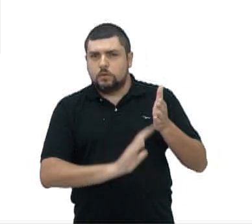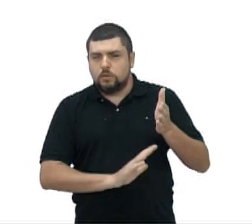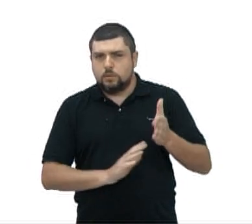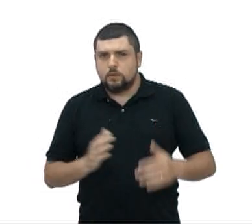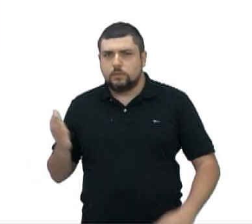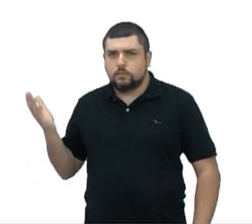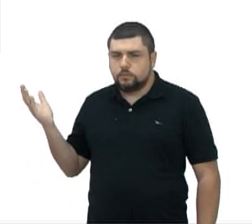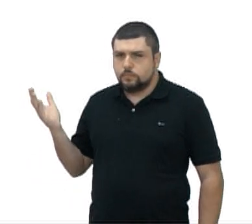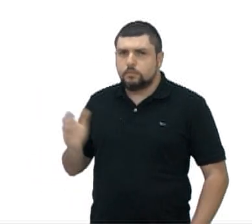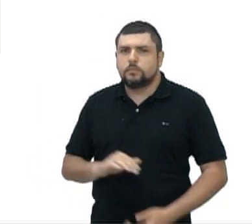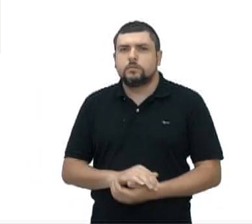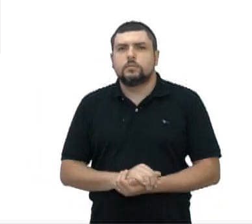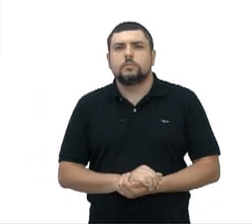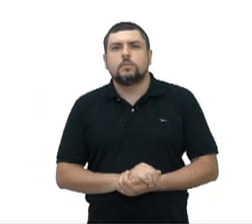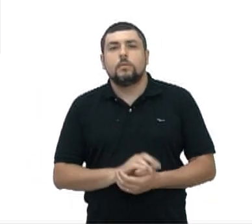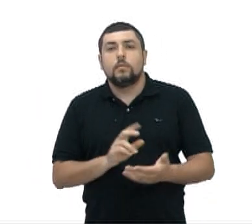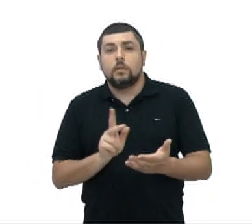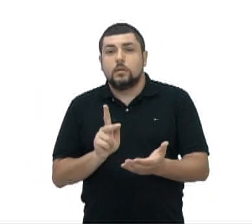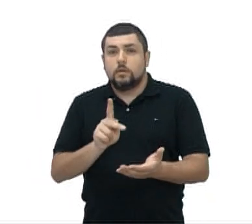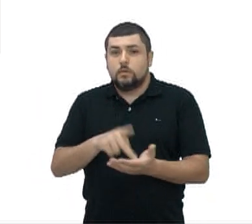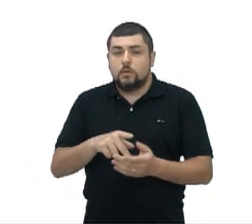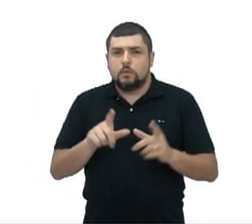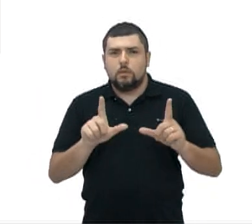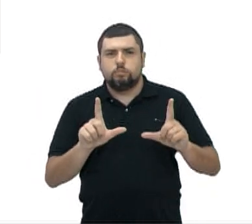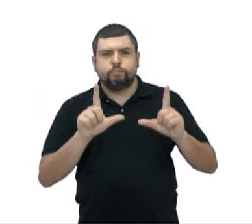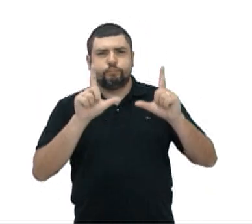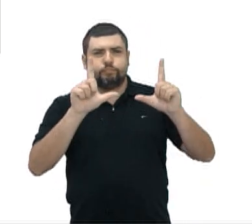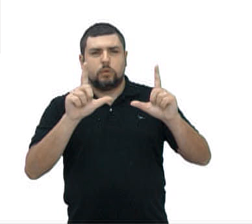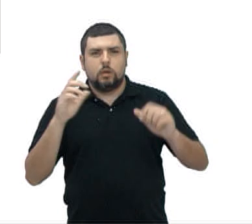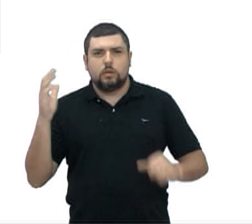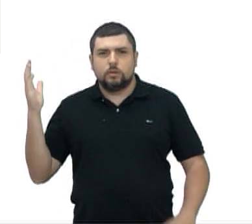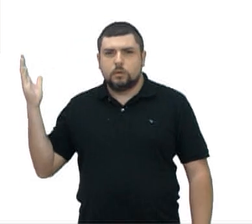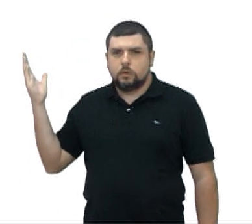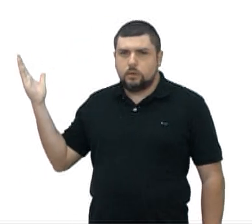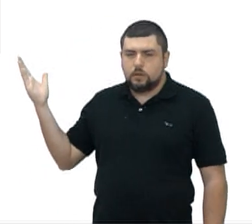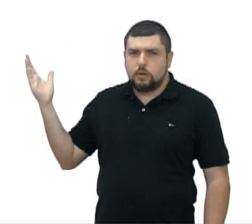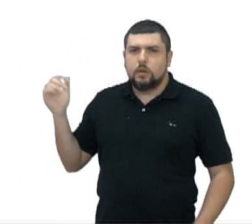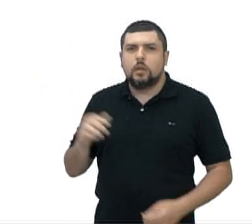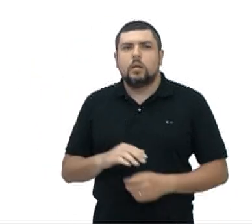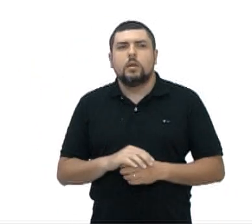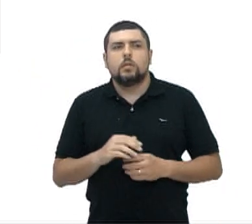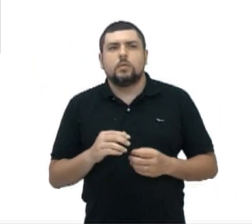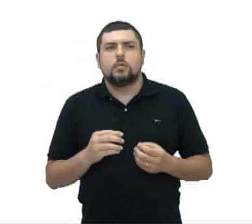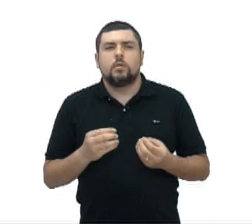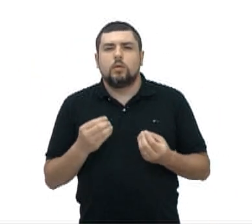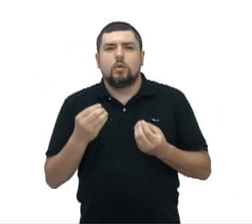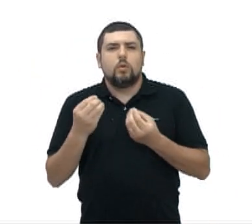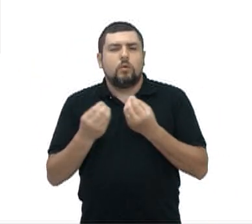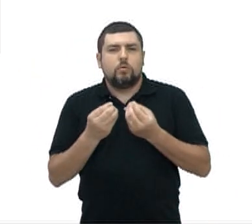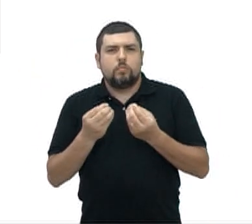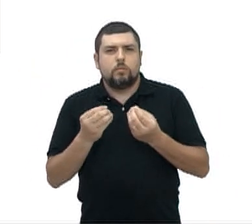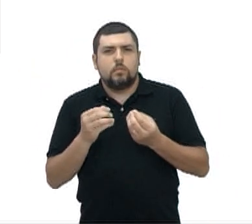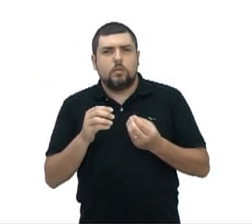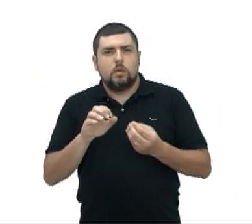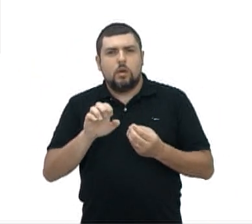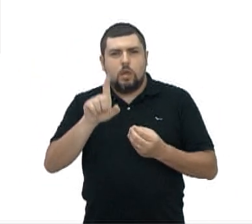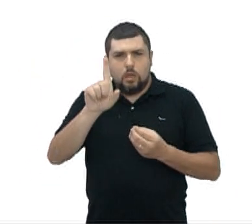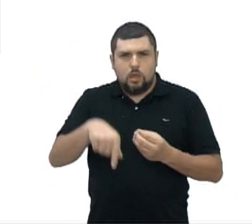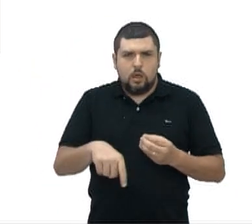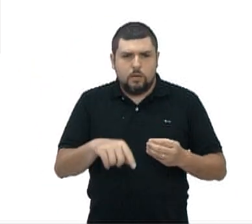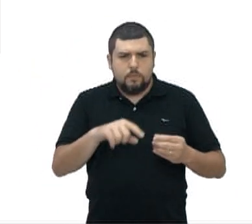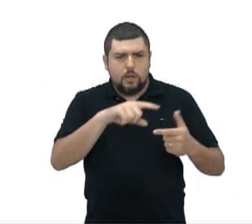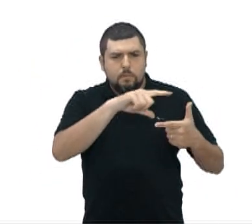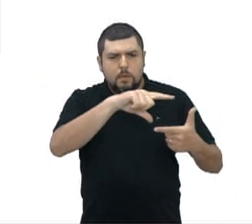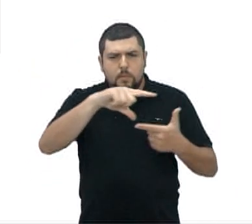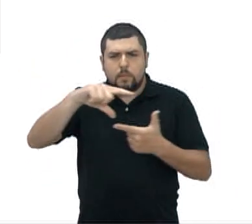Na verdade, esse quadrinho aqui, da tirinha que a gente vai ler em seguida, é uma tirinha, se não me engano, com